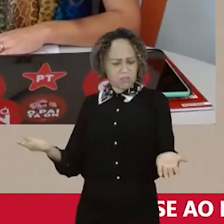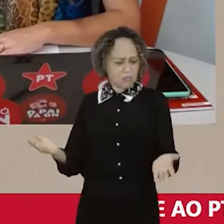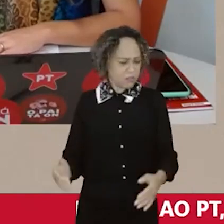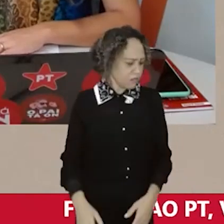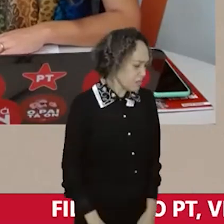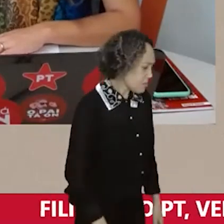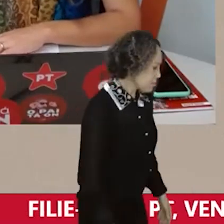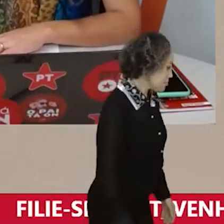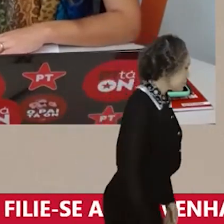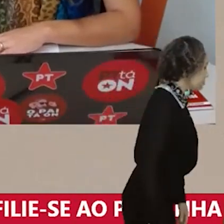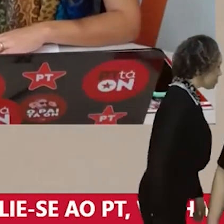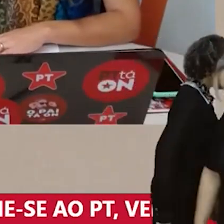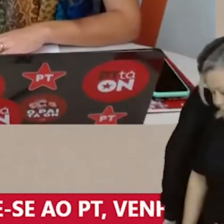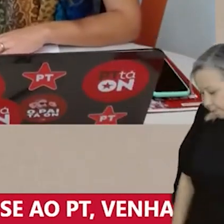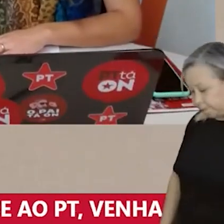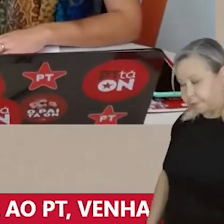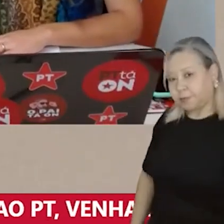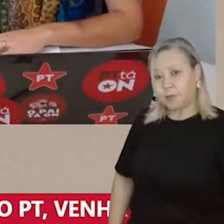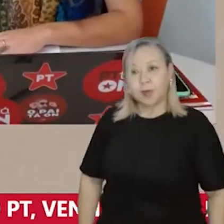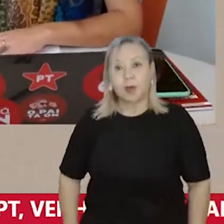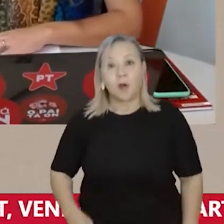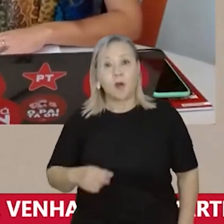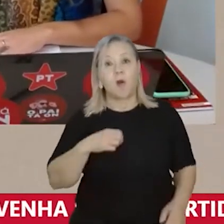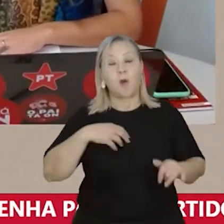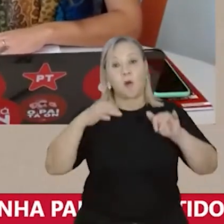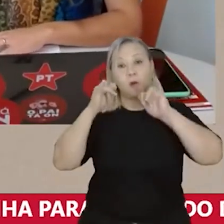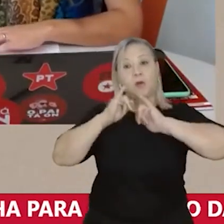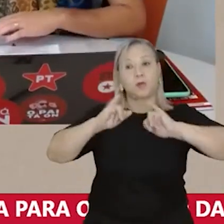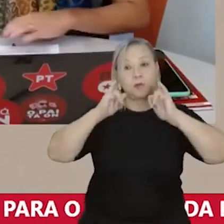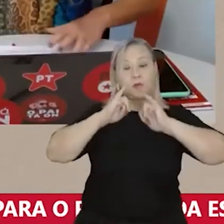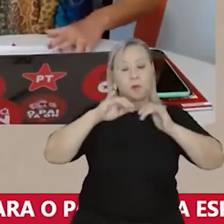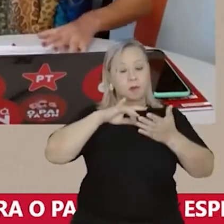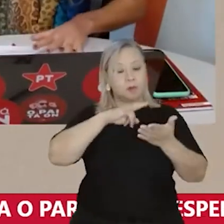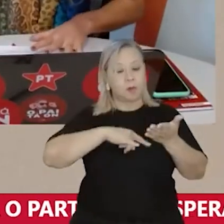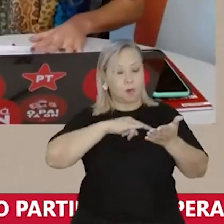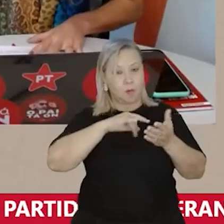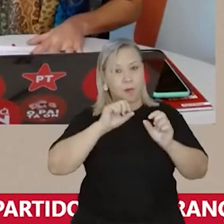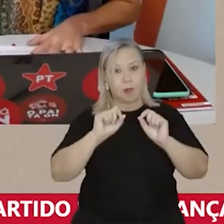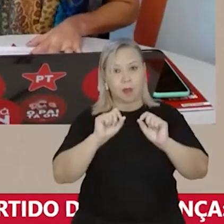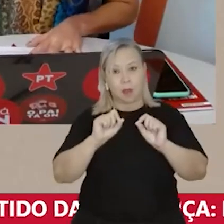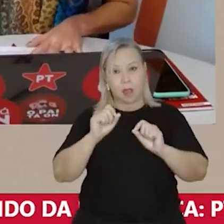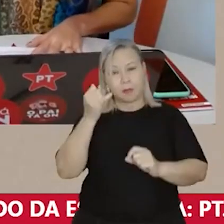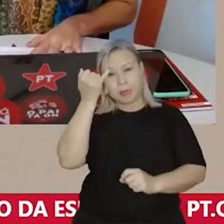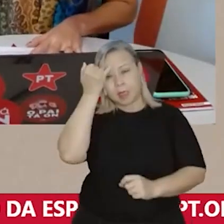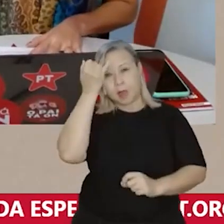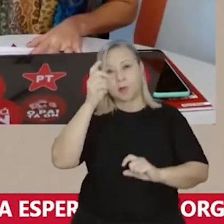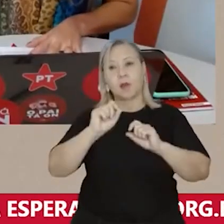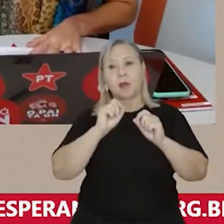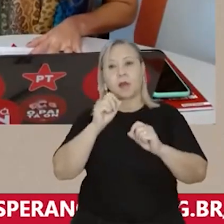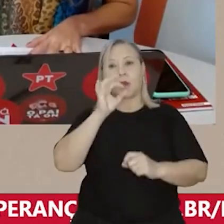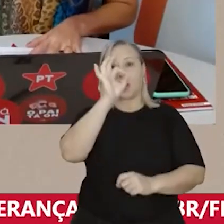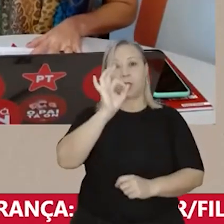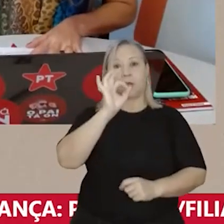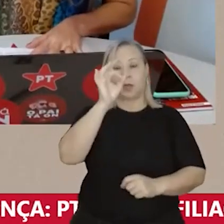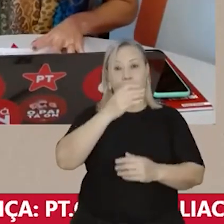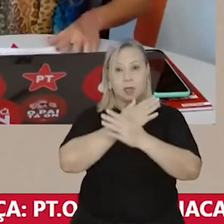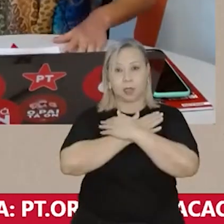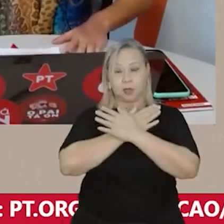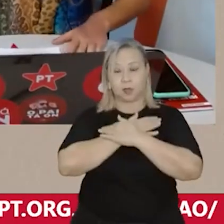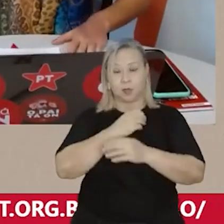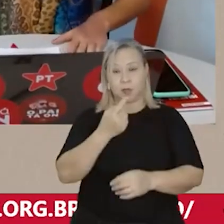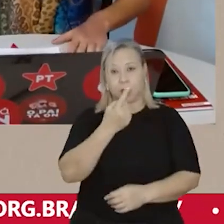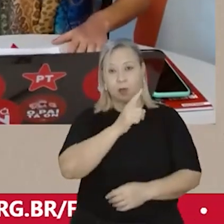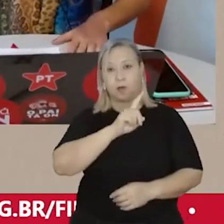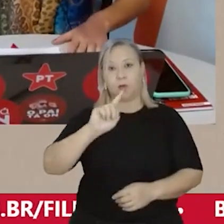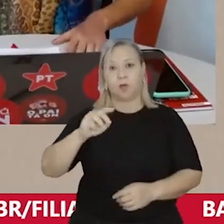desemprego, que permite que a gente tenha os dados abertos, só para ter uma ideia. Para a taxa de desemprego do último